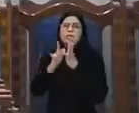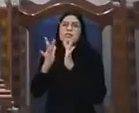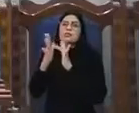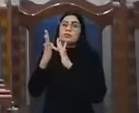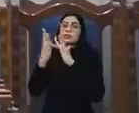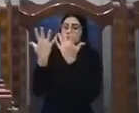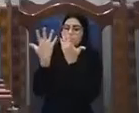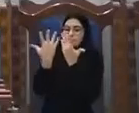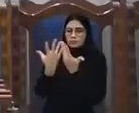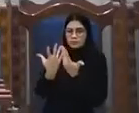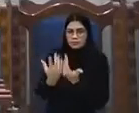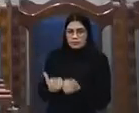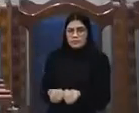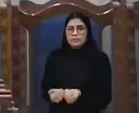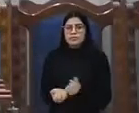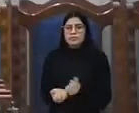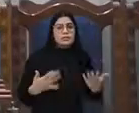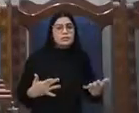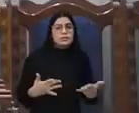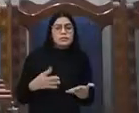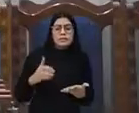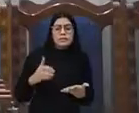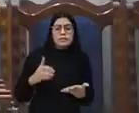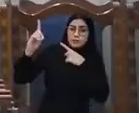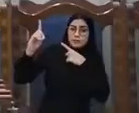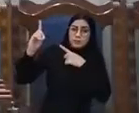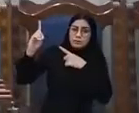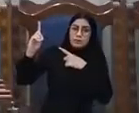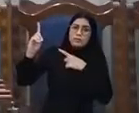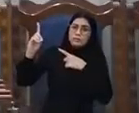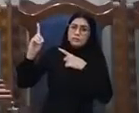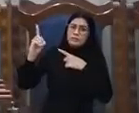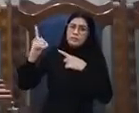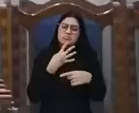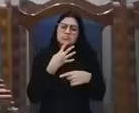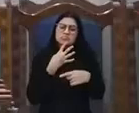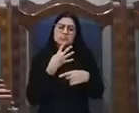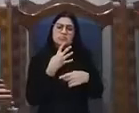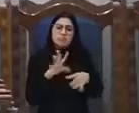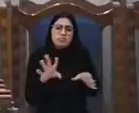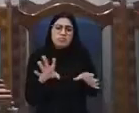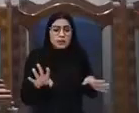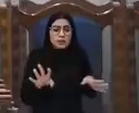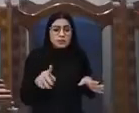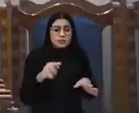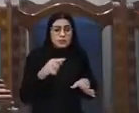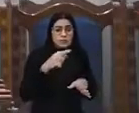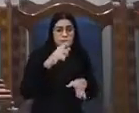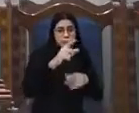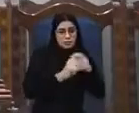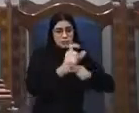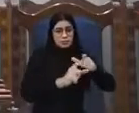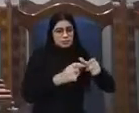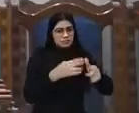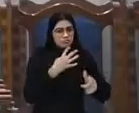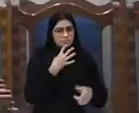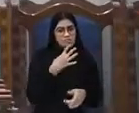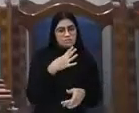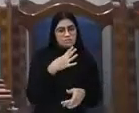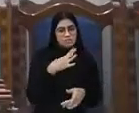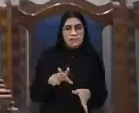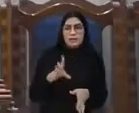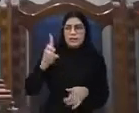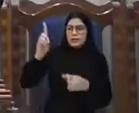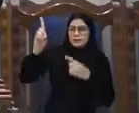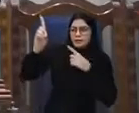Senhor. Amados, esse Deus desconhecido que os atenienses criam é o Deus